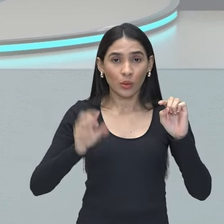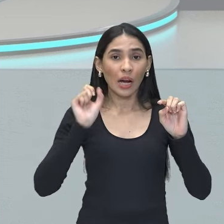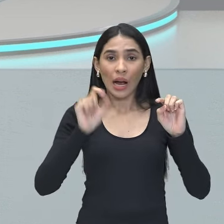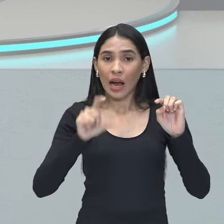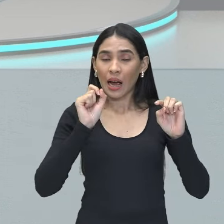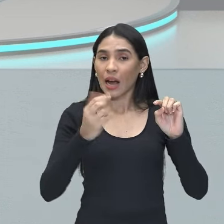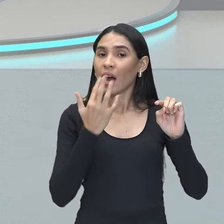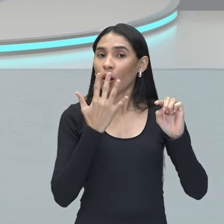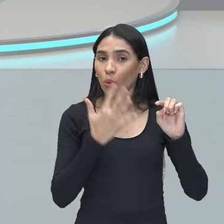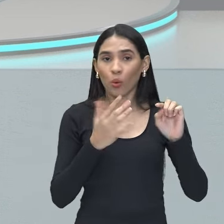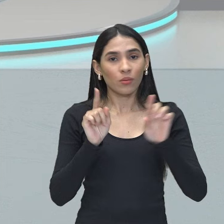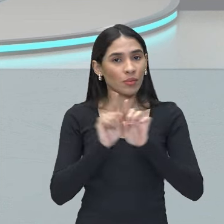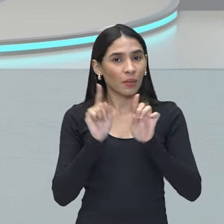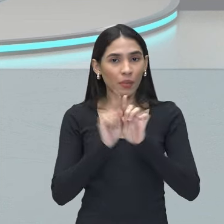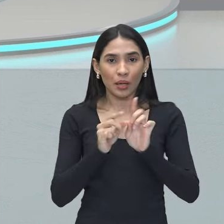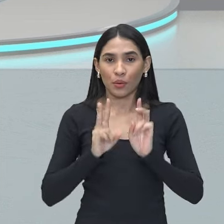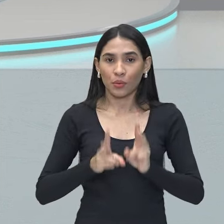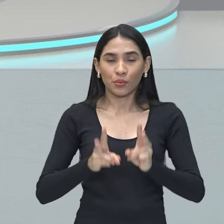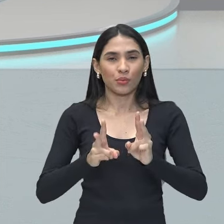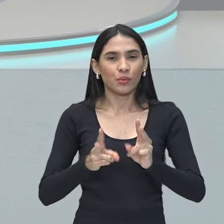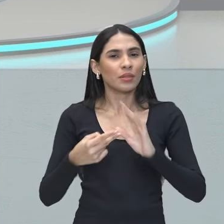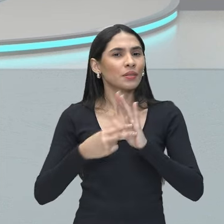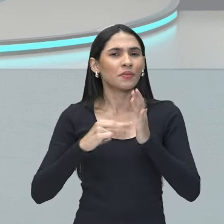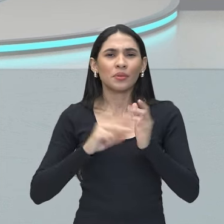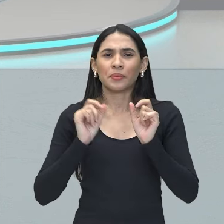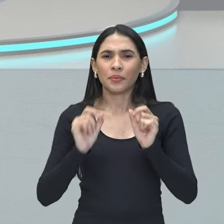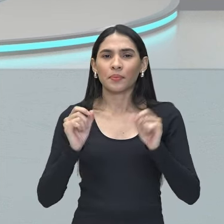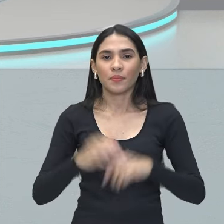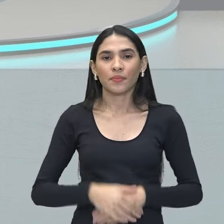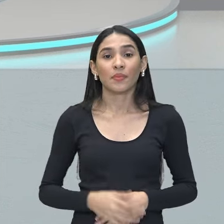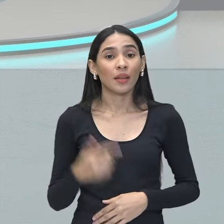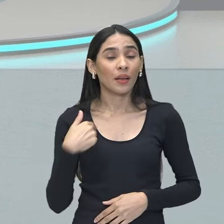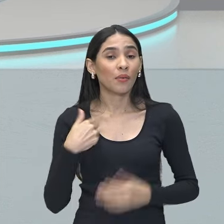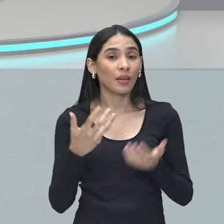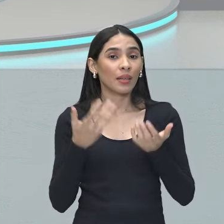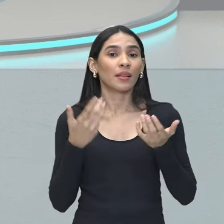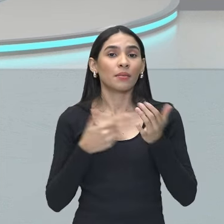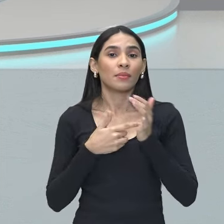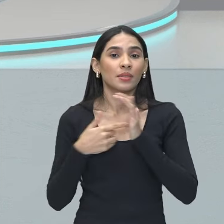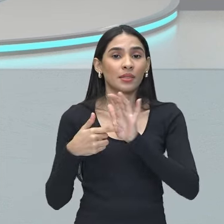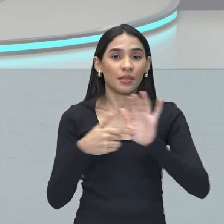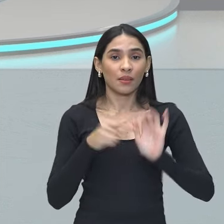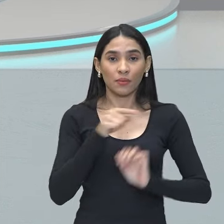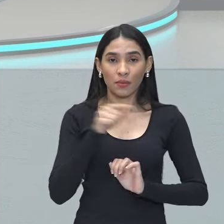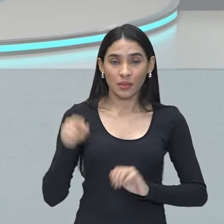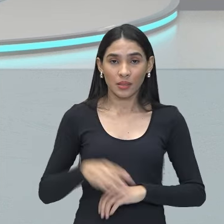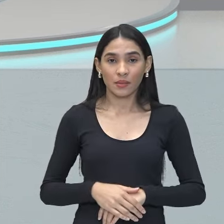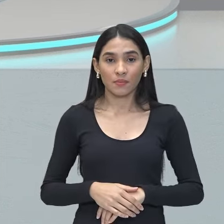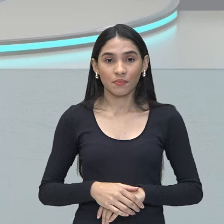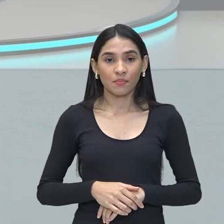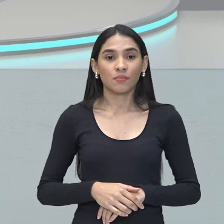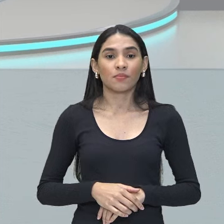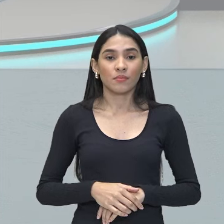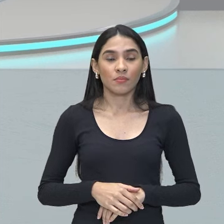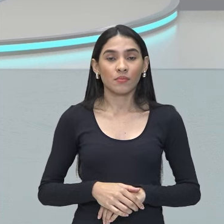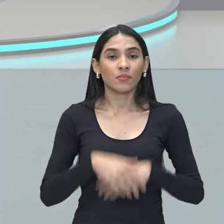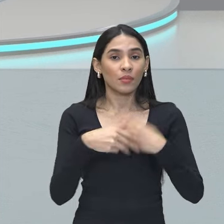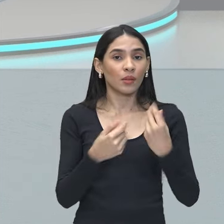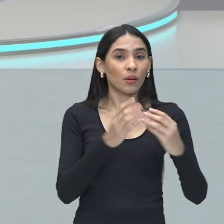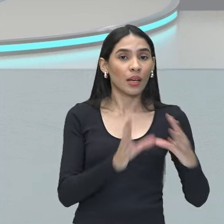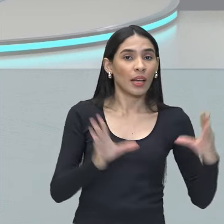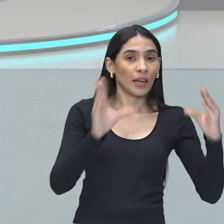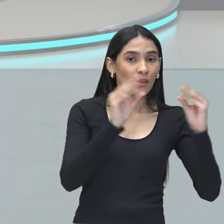também permanece. O que eu quero dizer com isso? Eu quero mostrar para vocês que o produto final, que é o meu